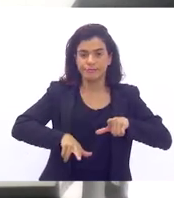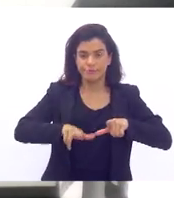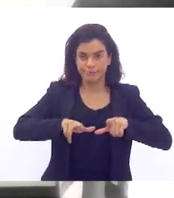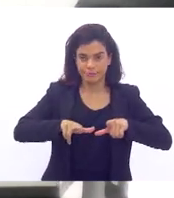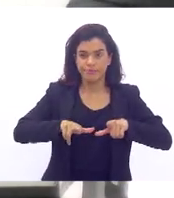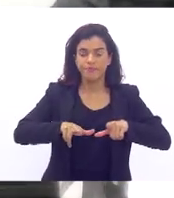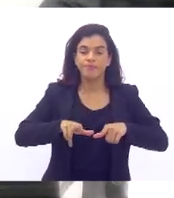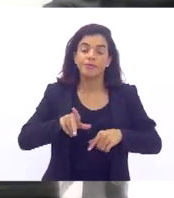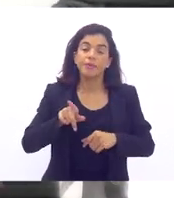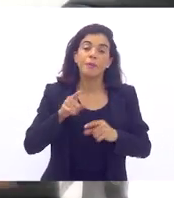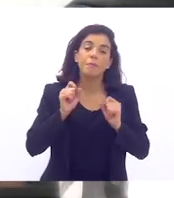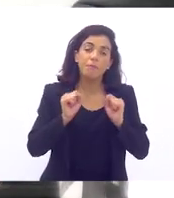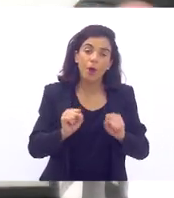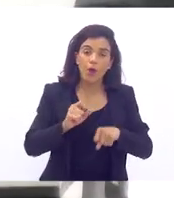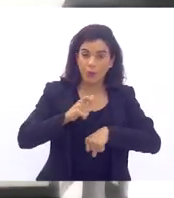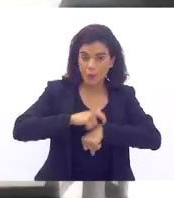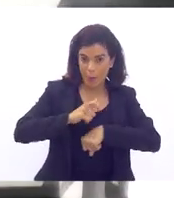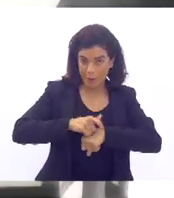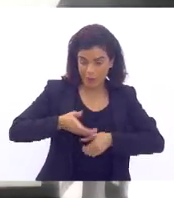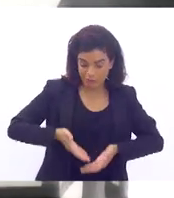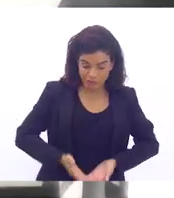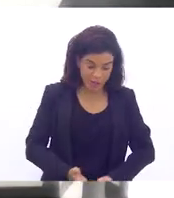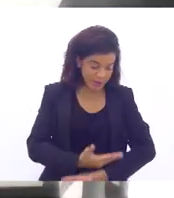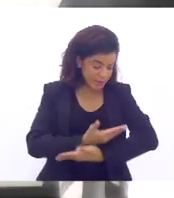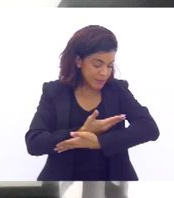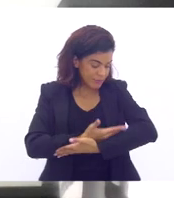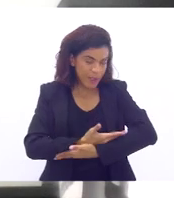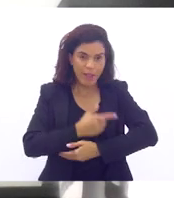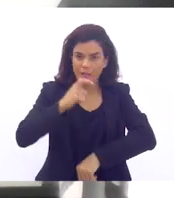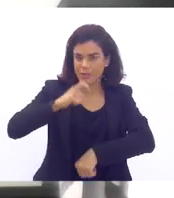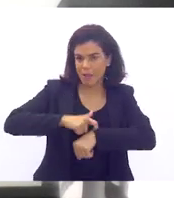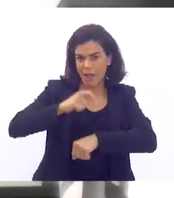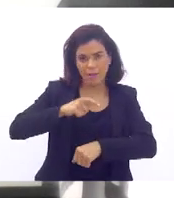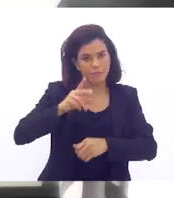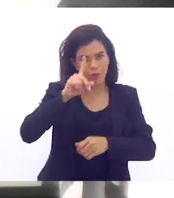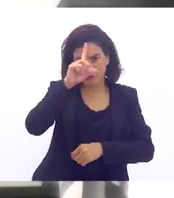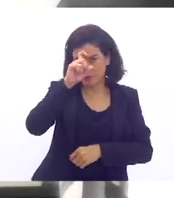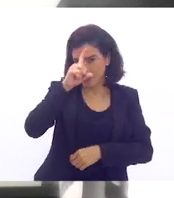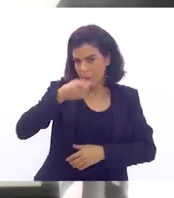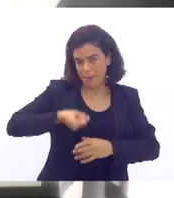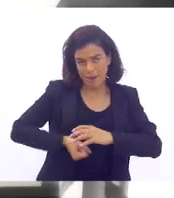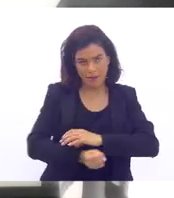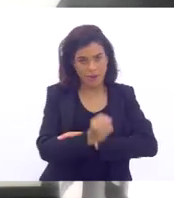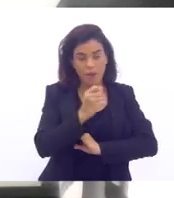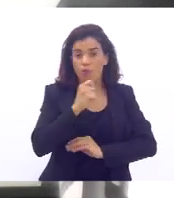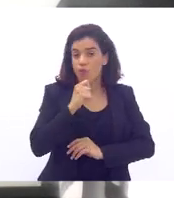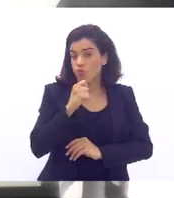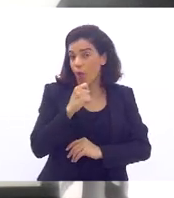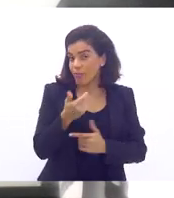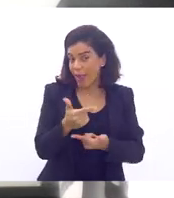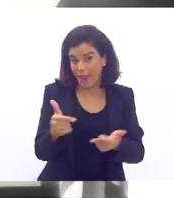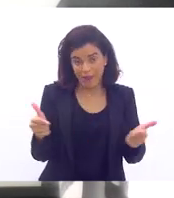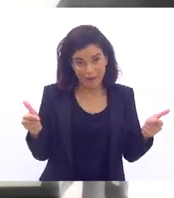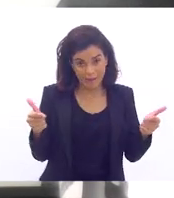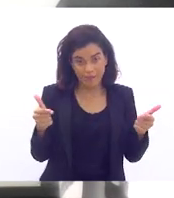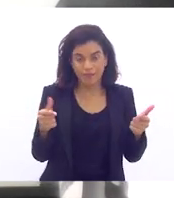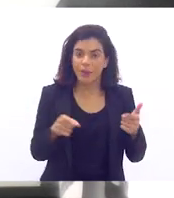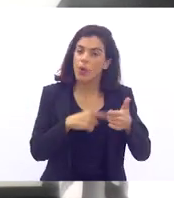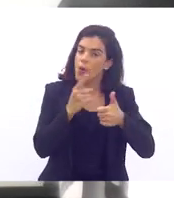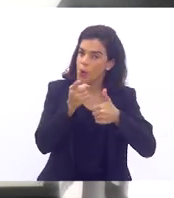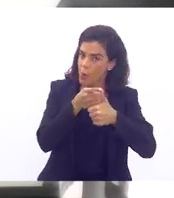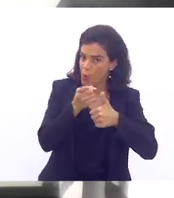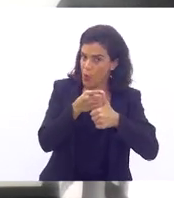ela pode ser no momento do Nascimento Esse diagnóstico é feito na maternidade não está sendo feito esse é um problema